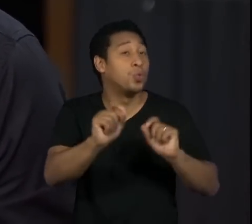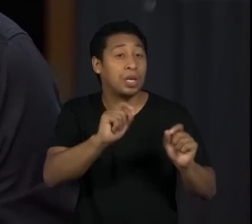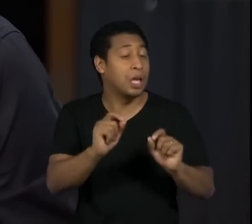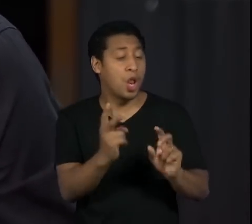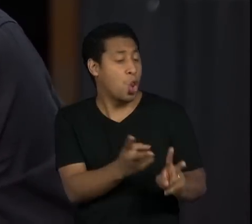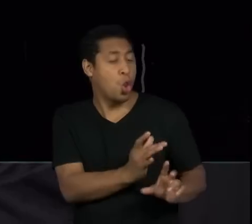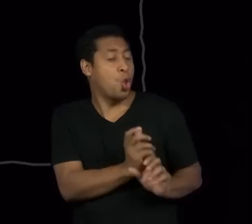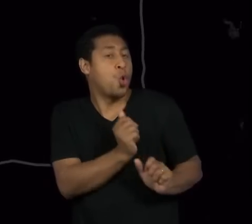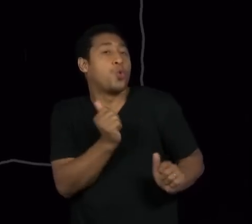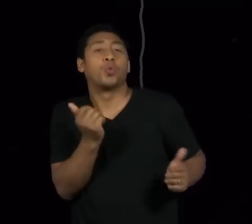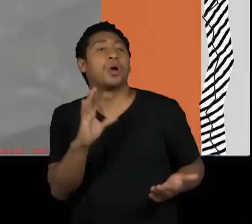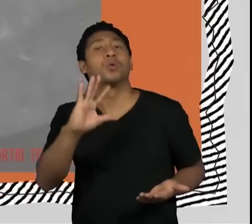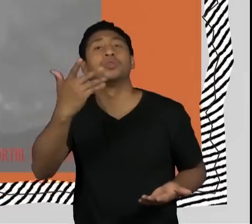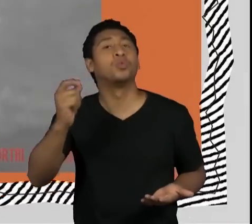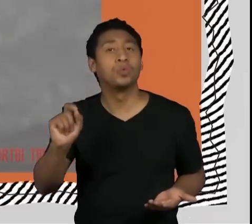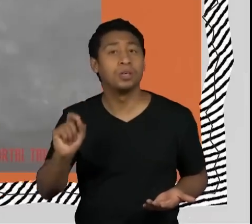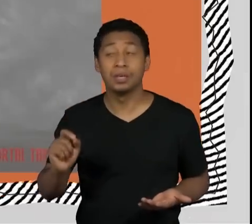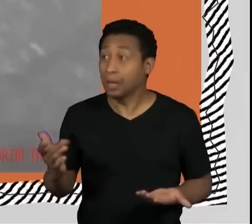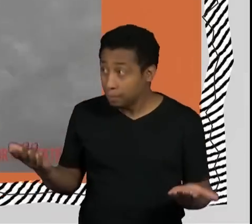onde foi?